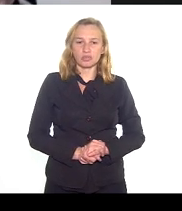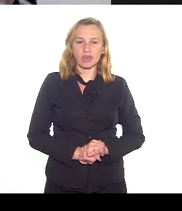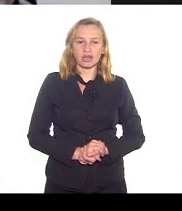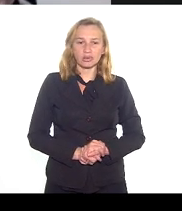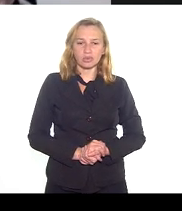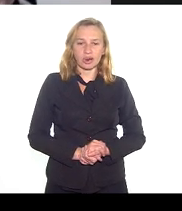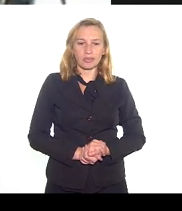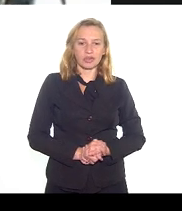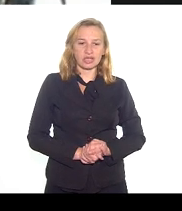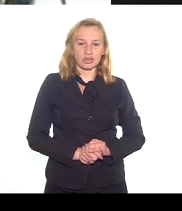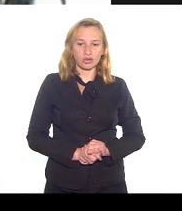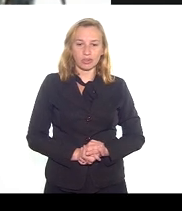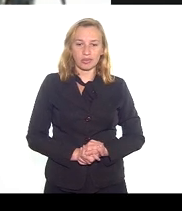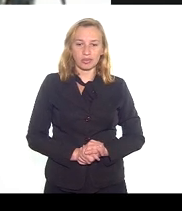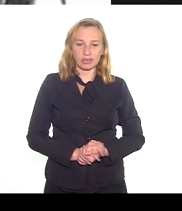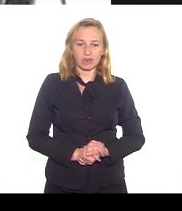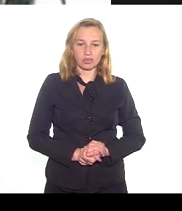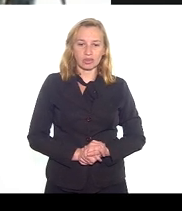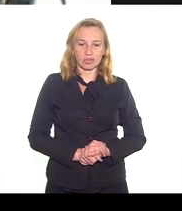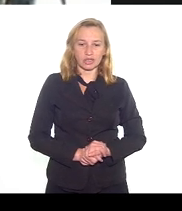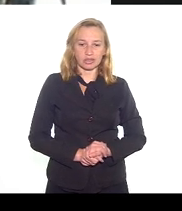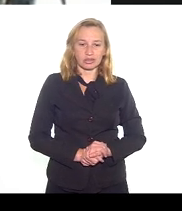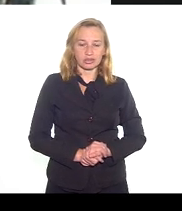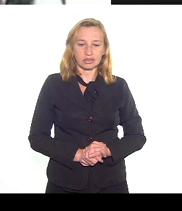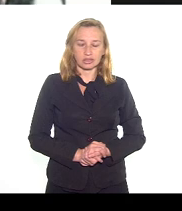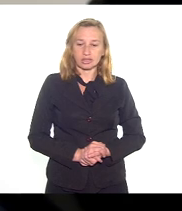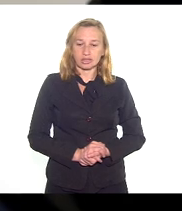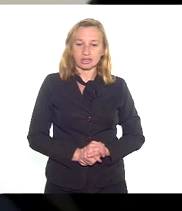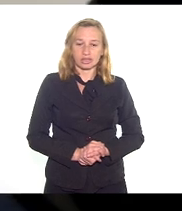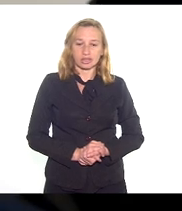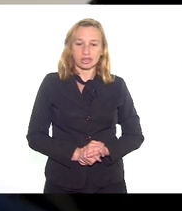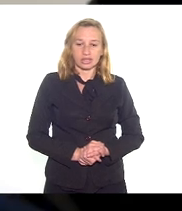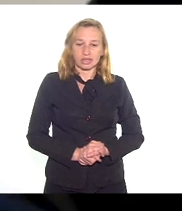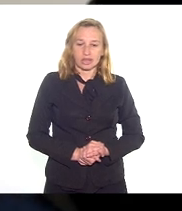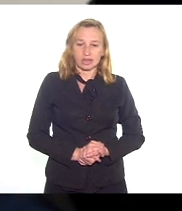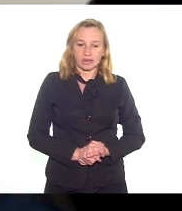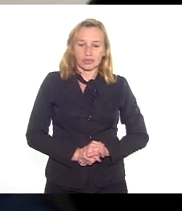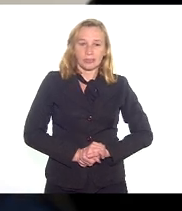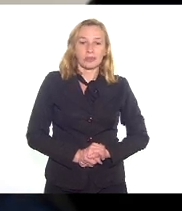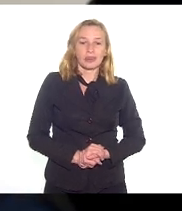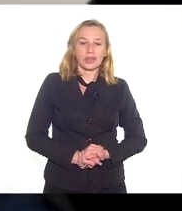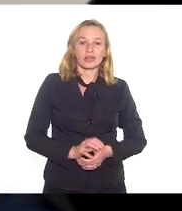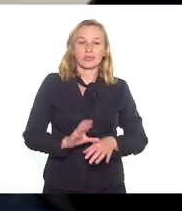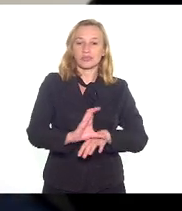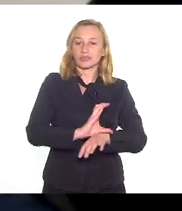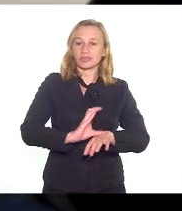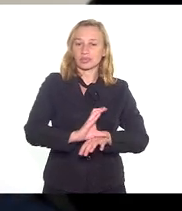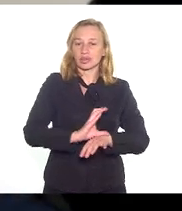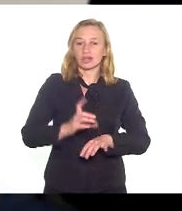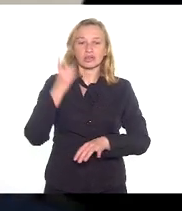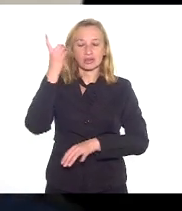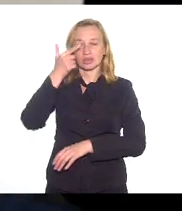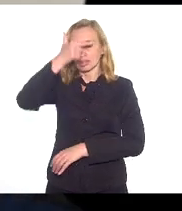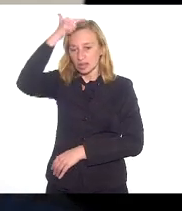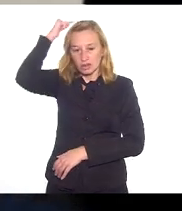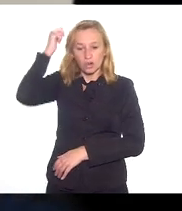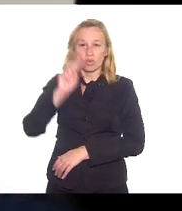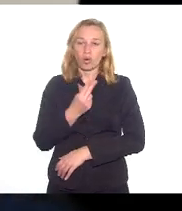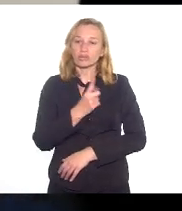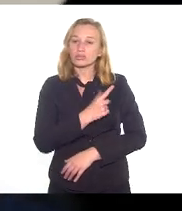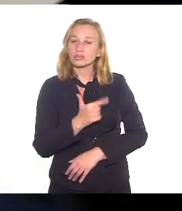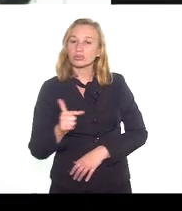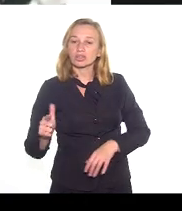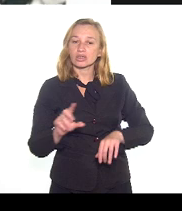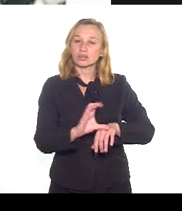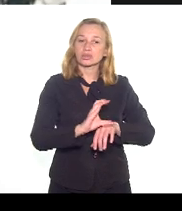Parabéns. Tchau. Deputado Luiz, é pela condicionalidade ou pela